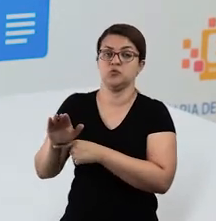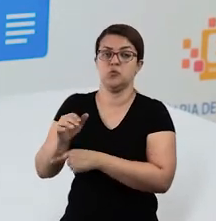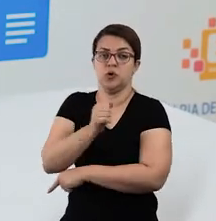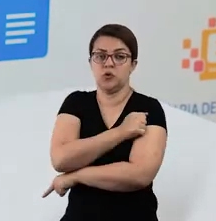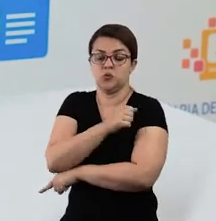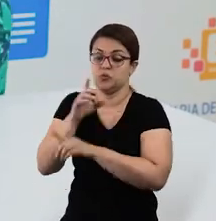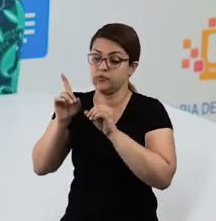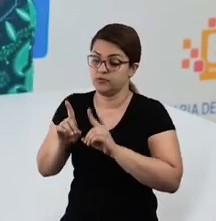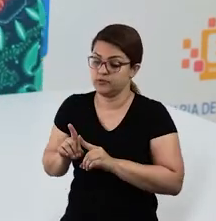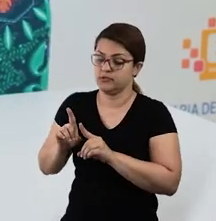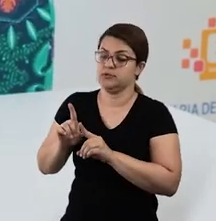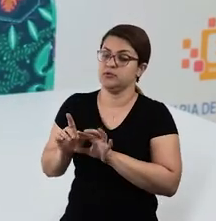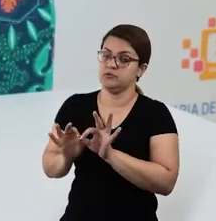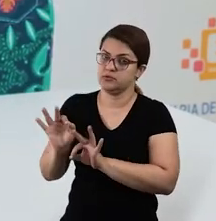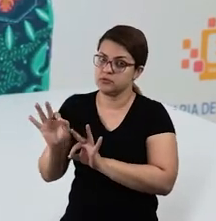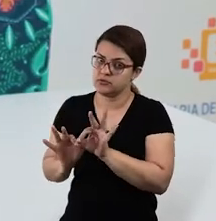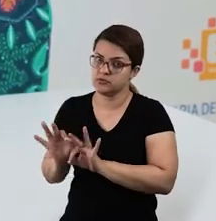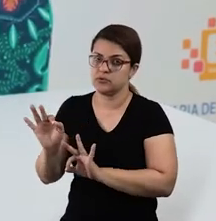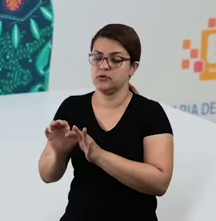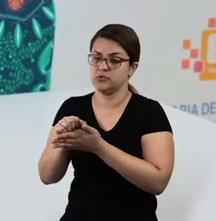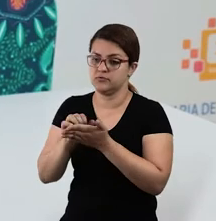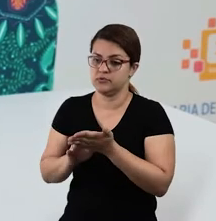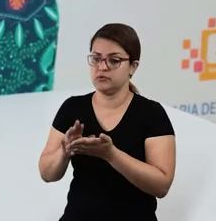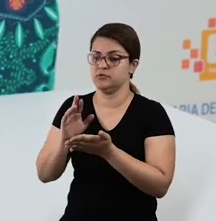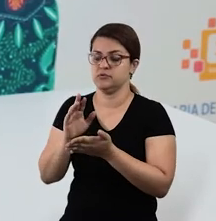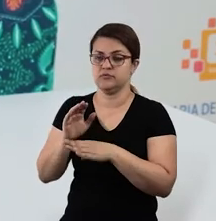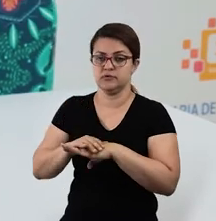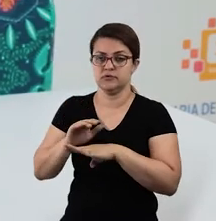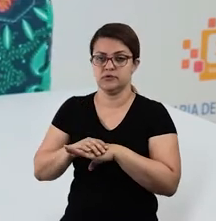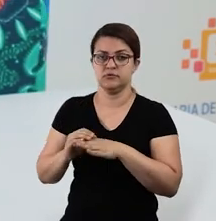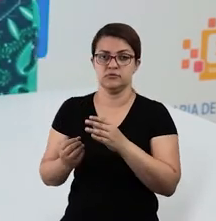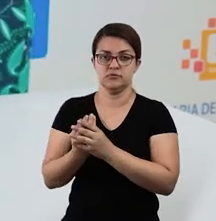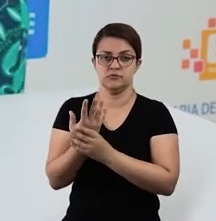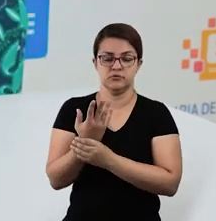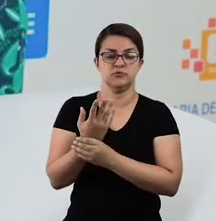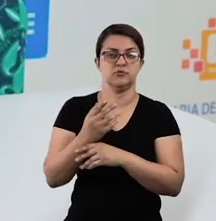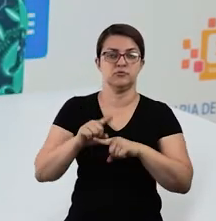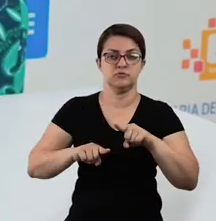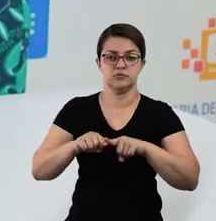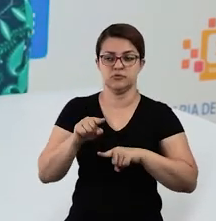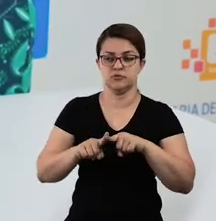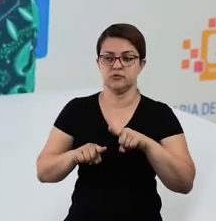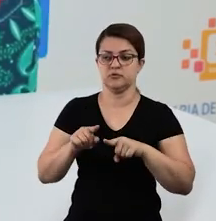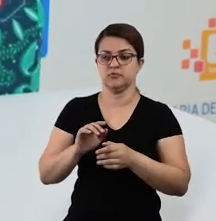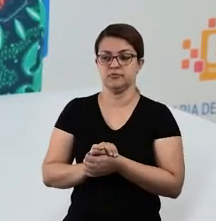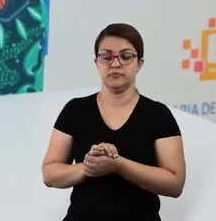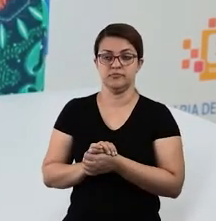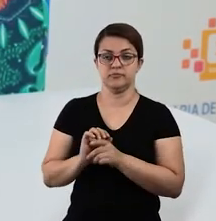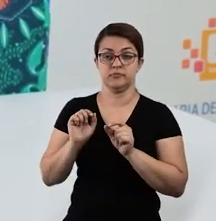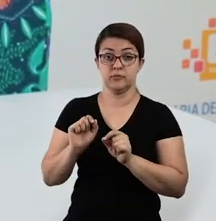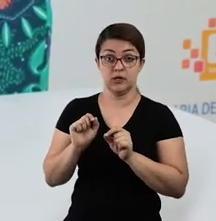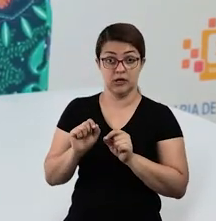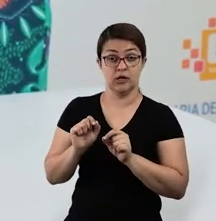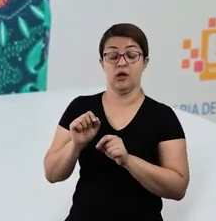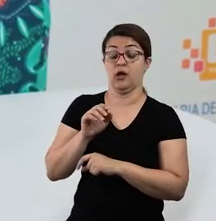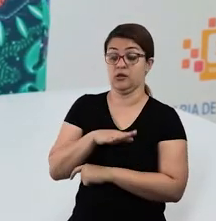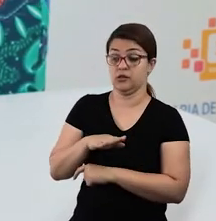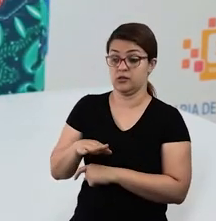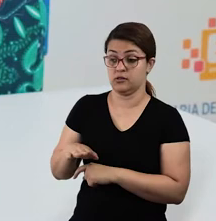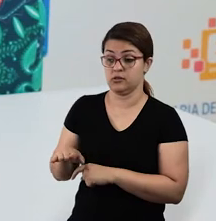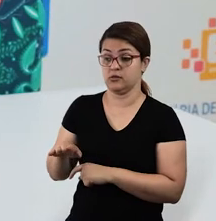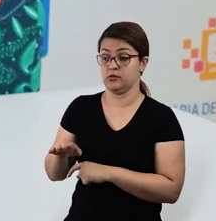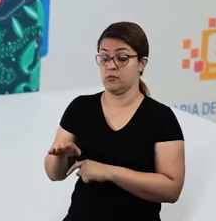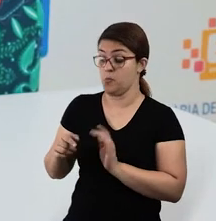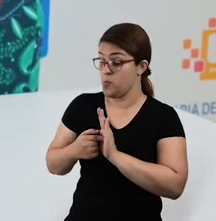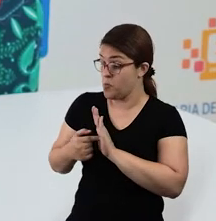das atividades. E na atividade 2, que é a origem dos materiais. Para colaborar com a compreensão da atividade pela criança,